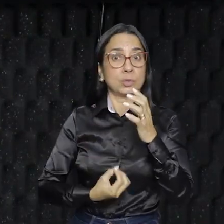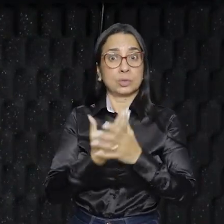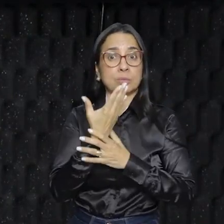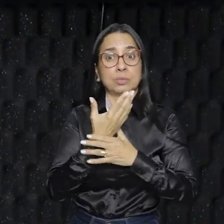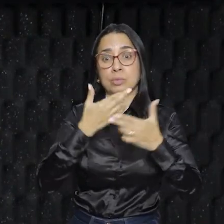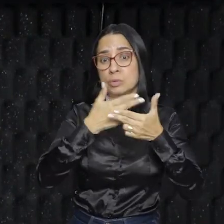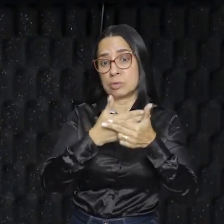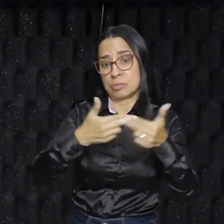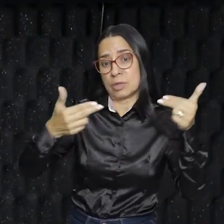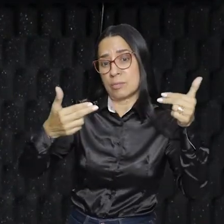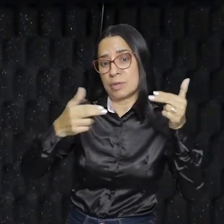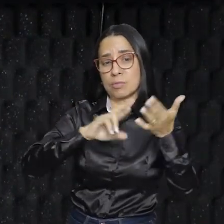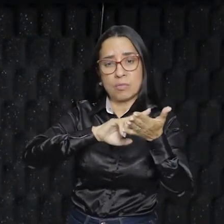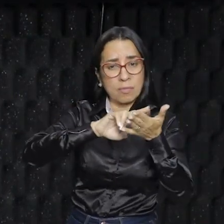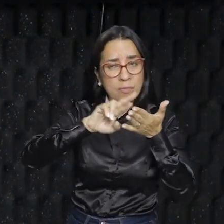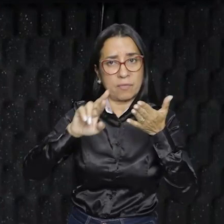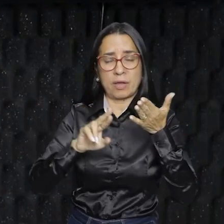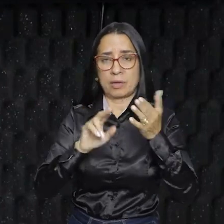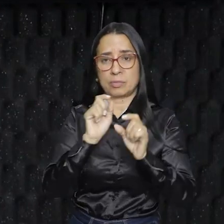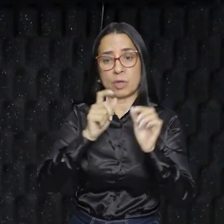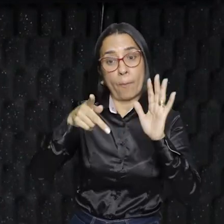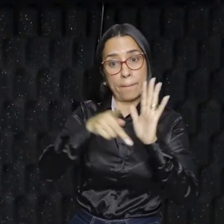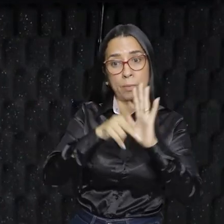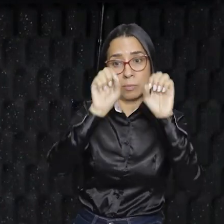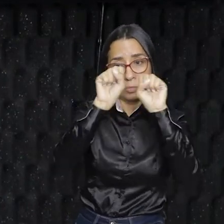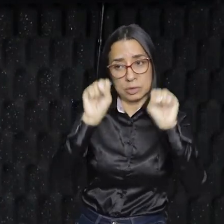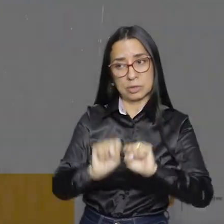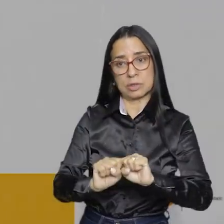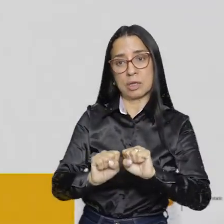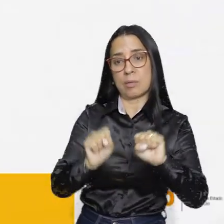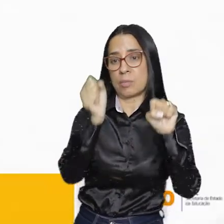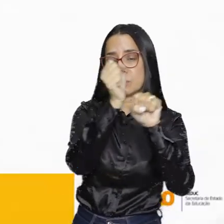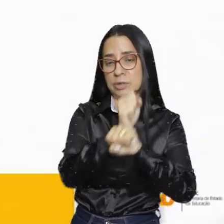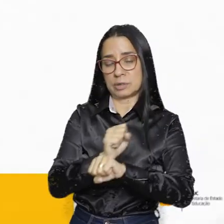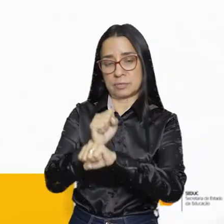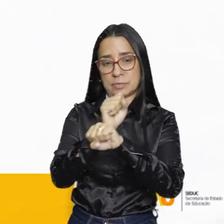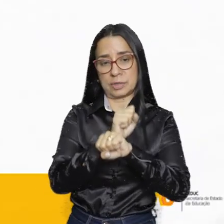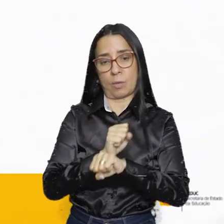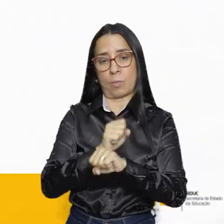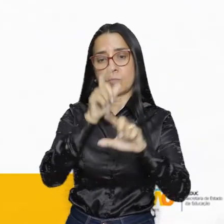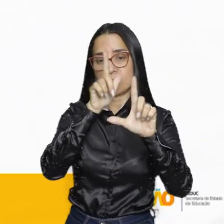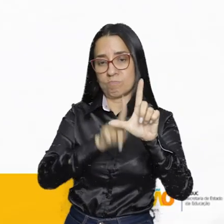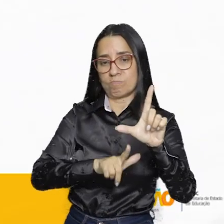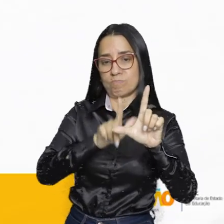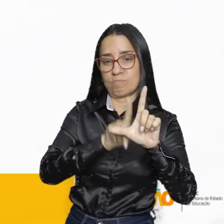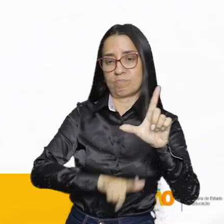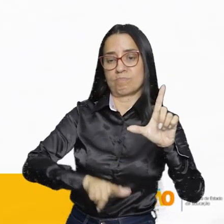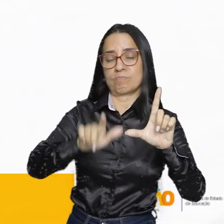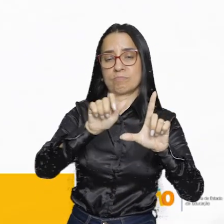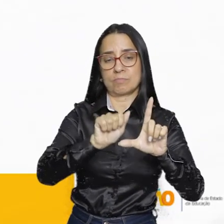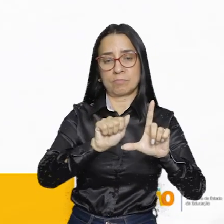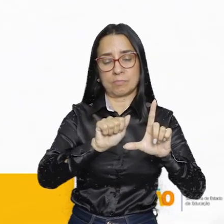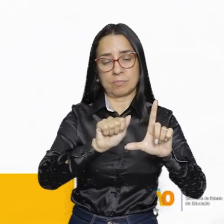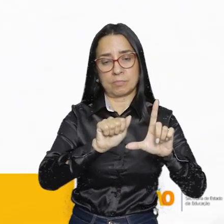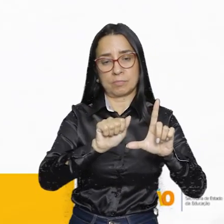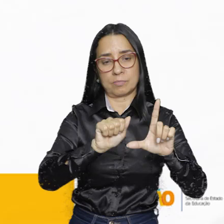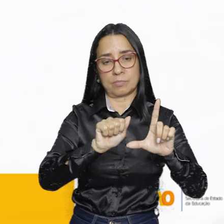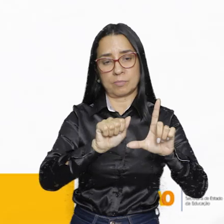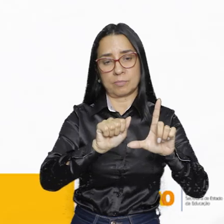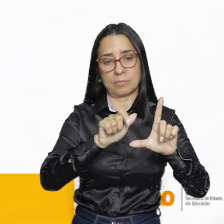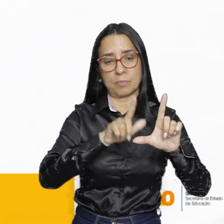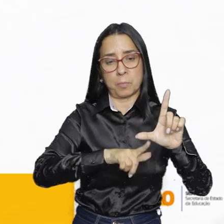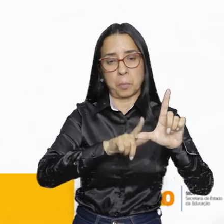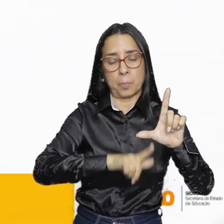escravagista também. Mas elas derivam do quê? Da intensificação do expansionismo trabalhino,